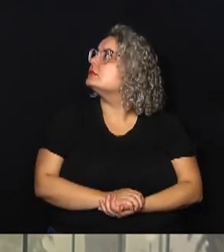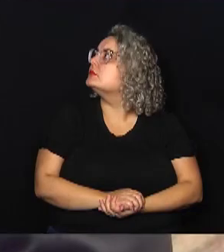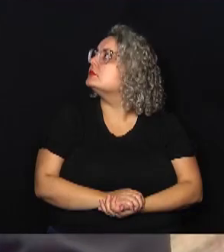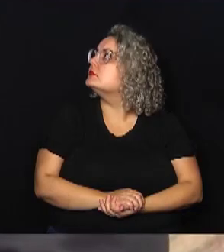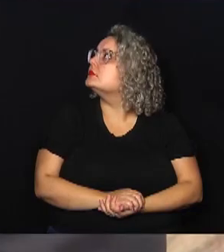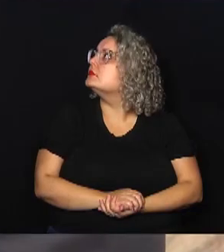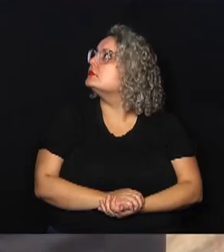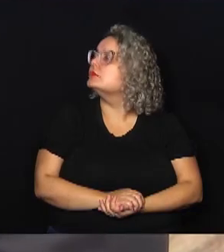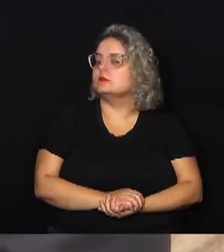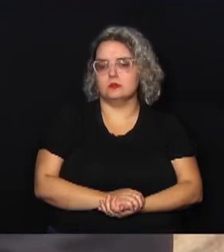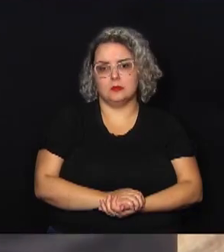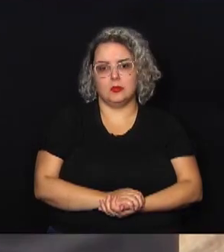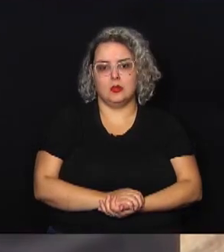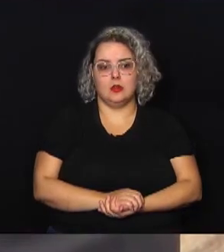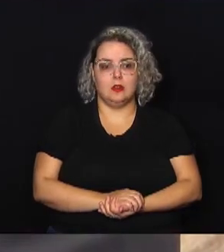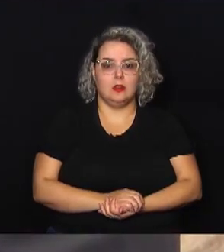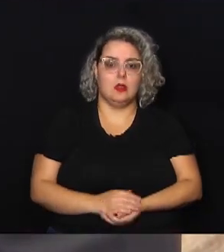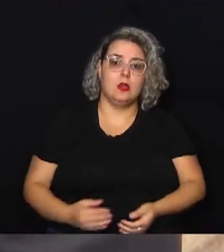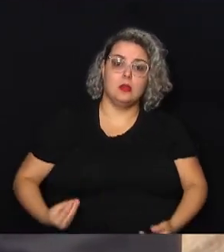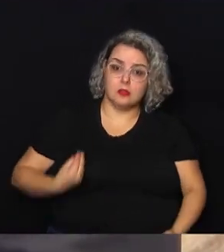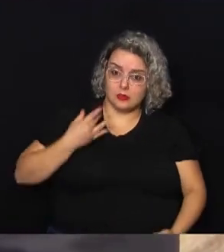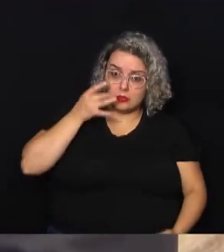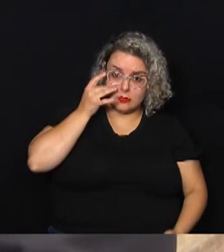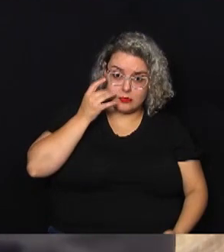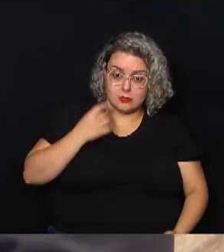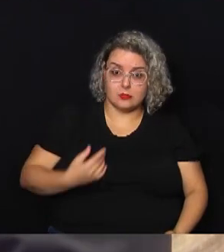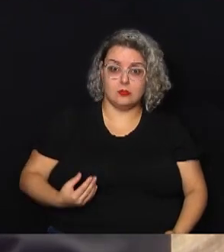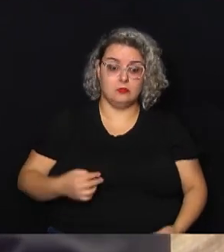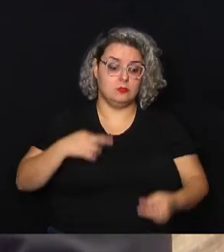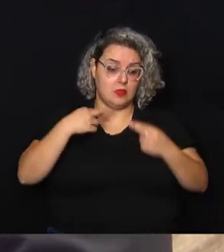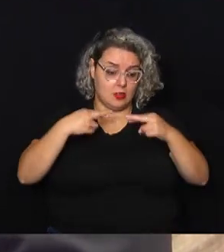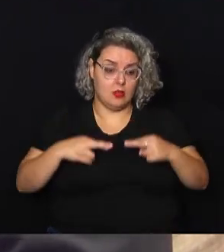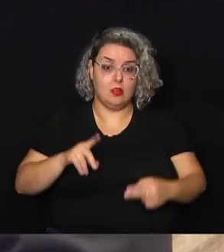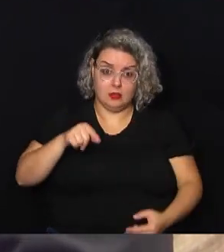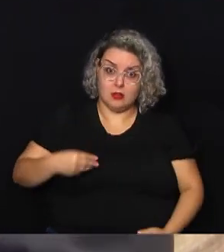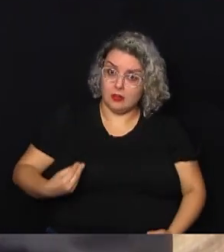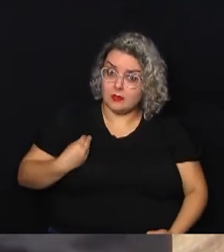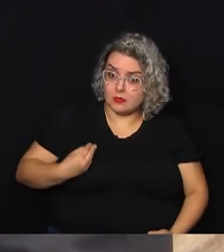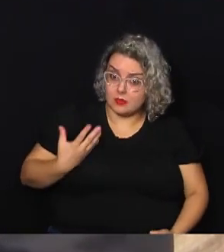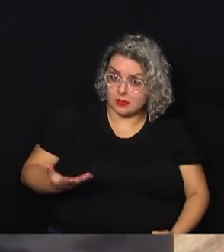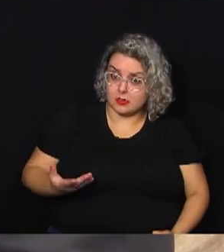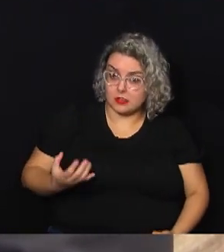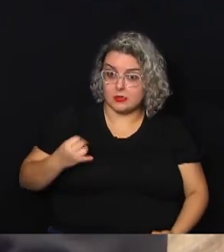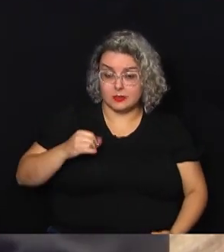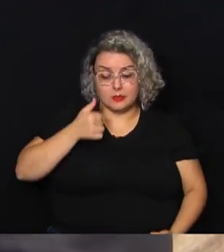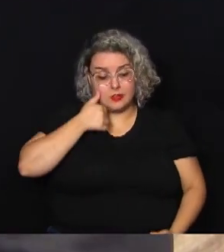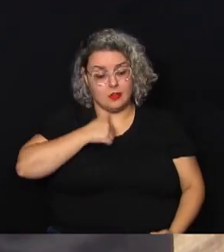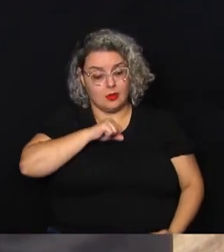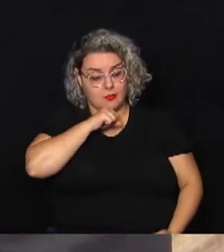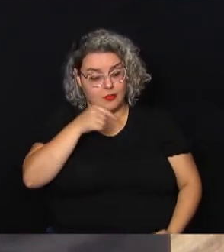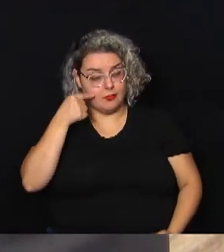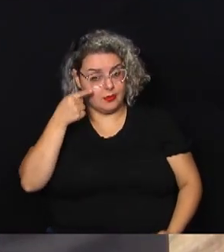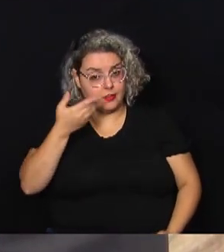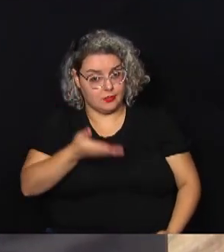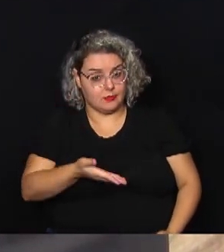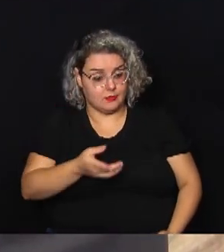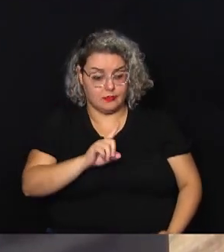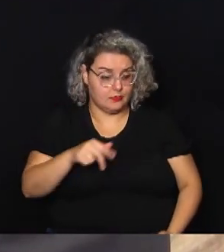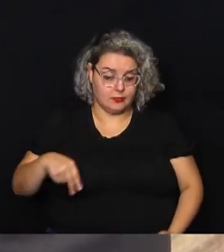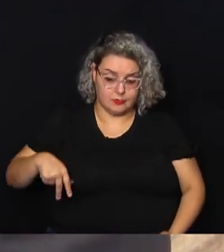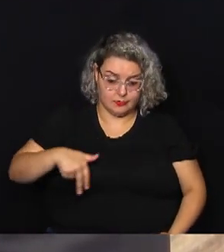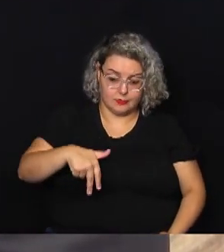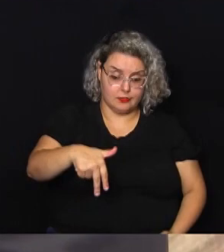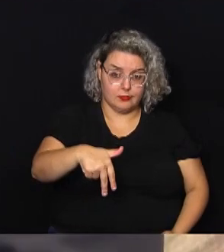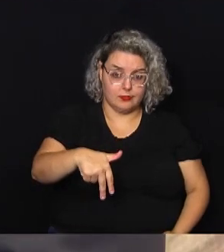e aqueles que Vieram reclamar aqui vieram Porque estão vivos porque se a mãe deles pensasse como eles pensam eles não viriam aqui porque eles não